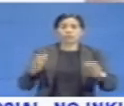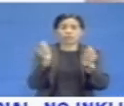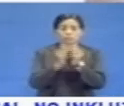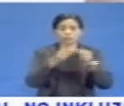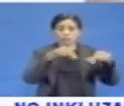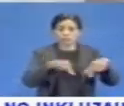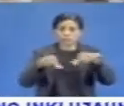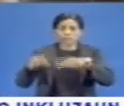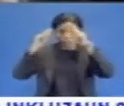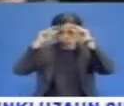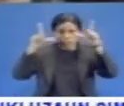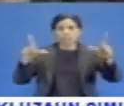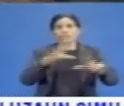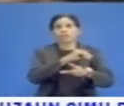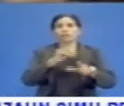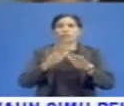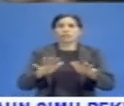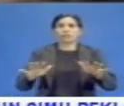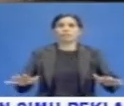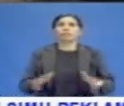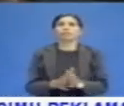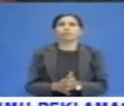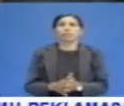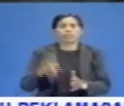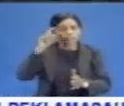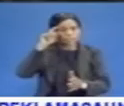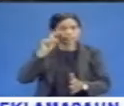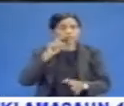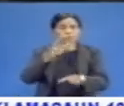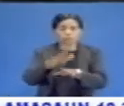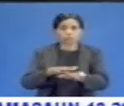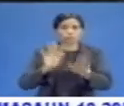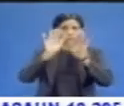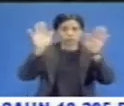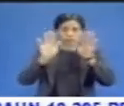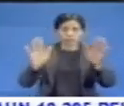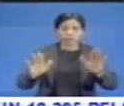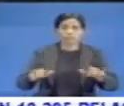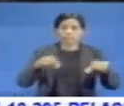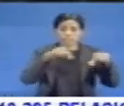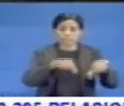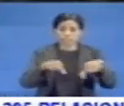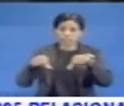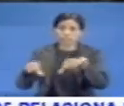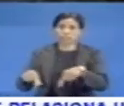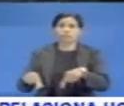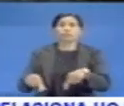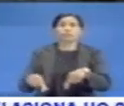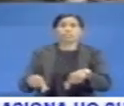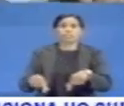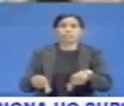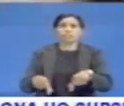Labarxira. Xanana Guzmão convida domingo foi na Lesne, membro da Associação de Eficiência Timor-Leste,